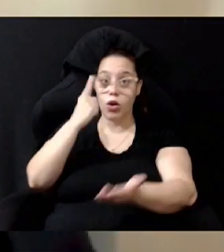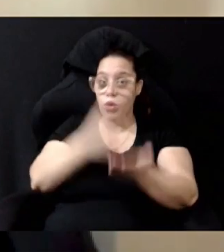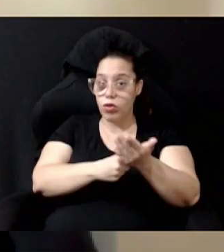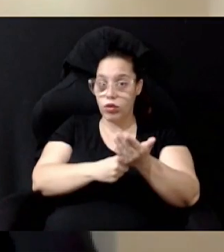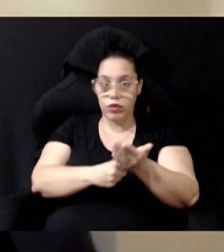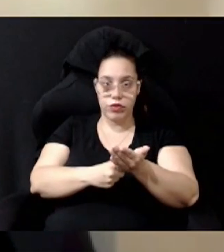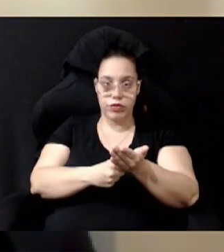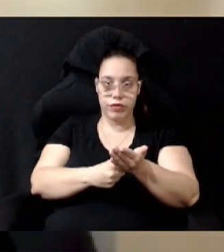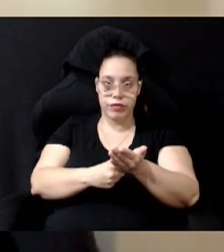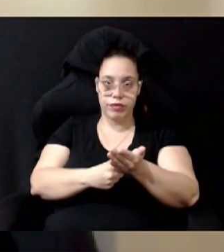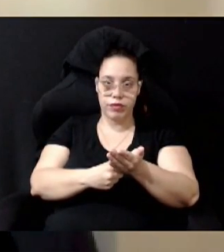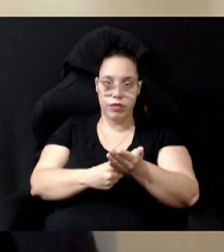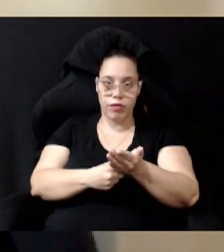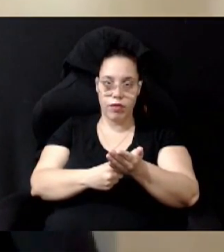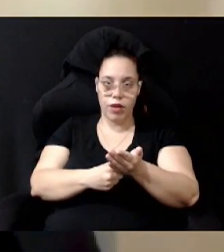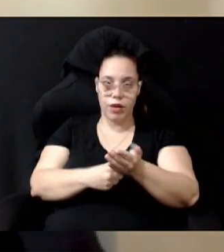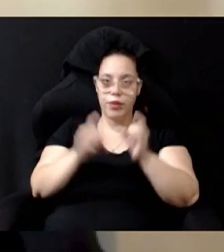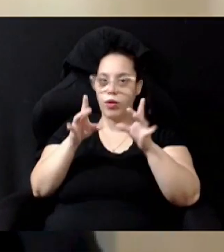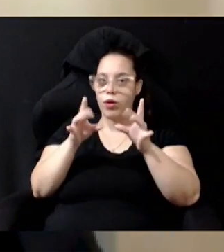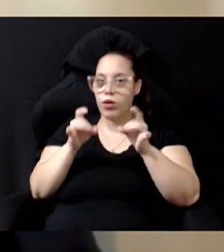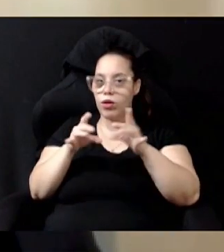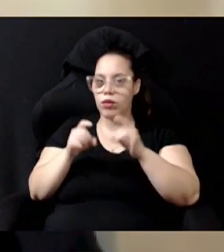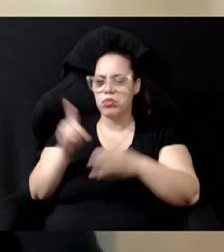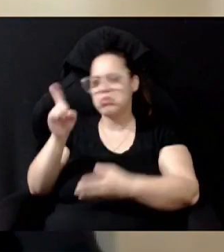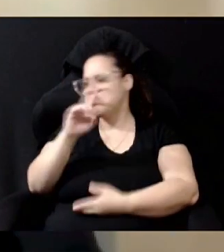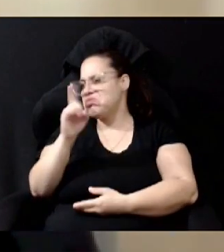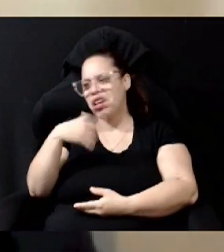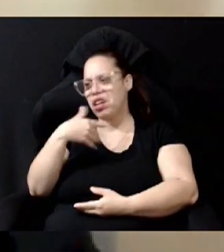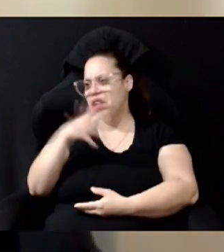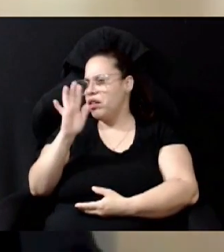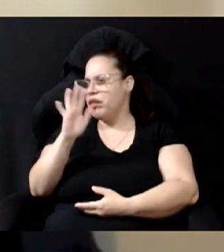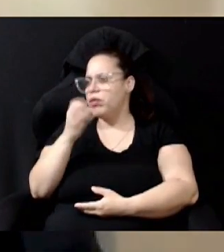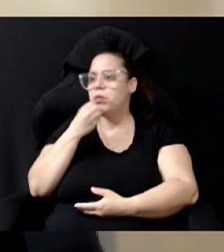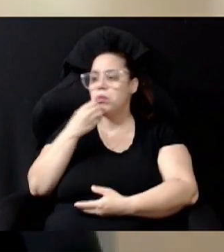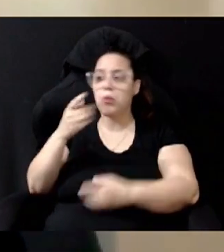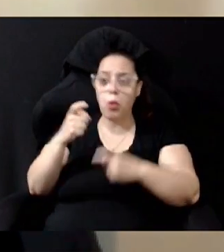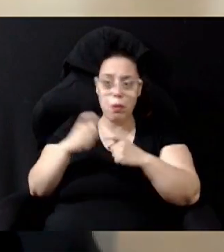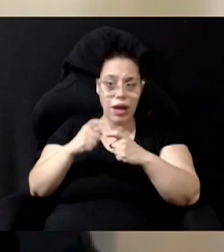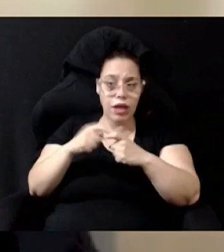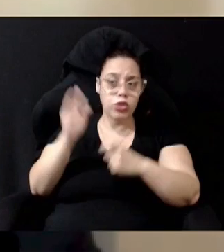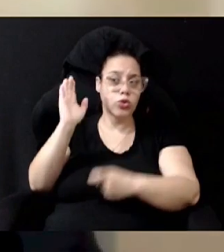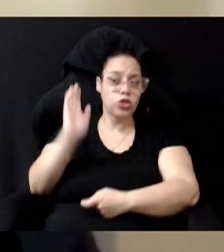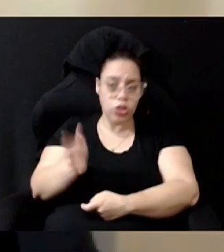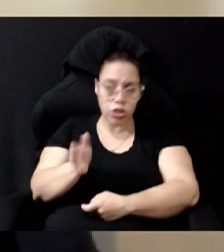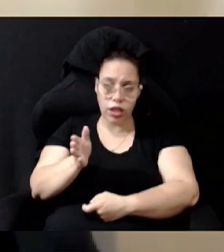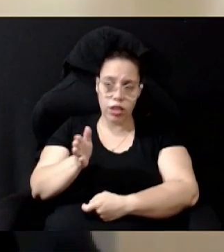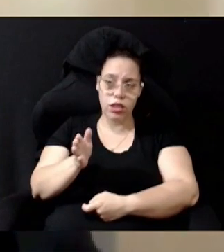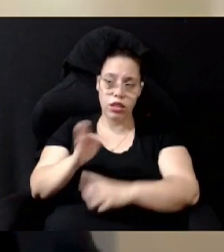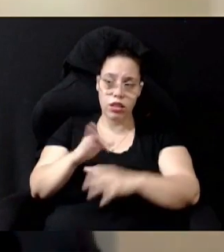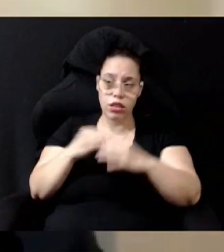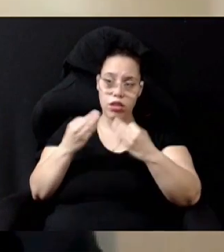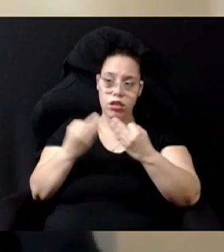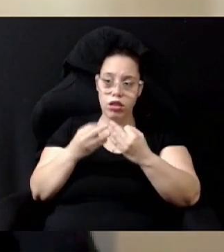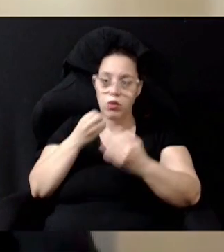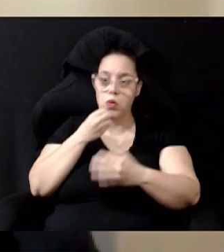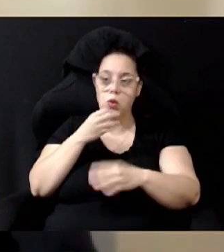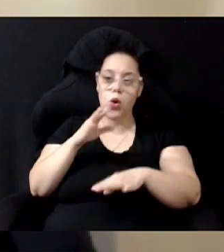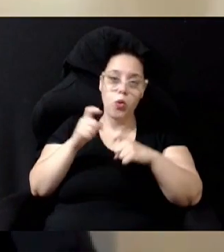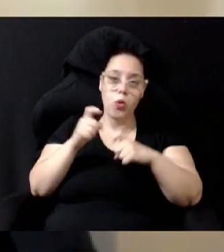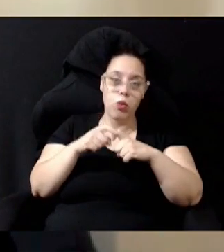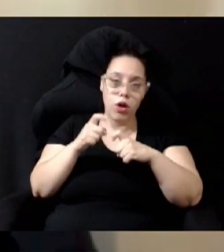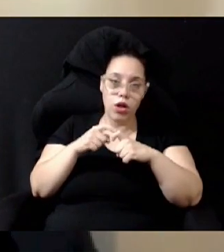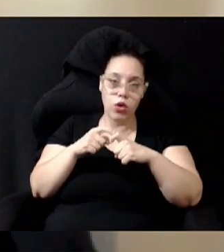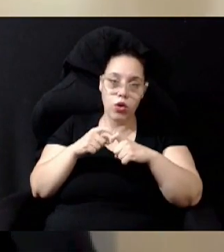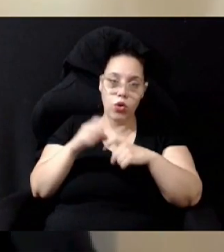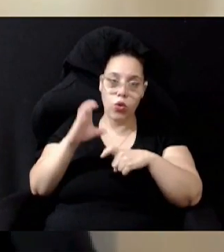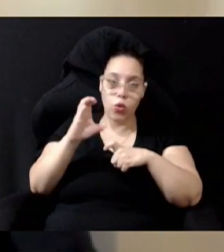seguido por um especialista, talvez não. Talvez um bom médico de família, um bom médico, um bom clínico que